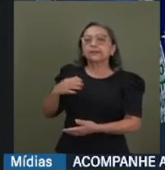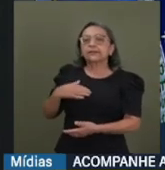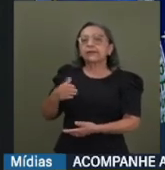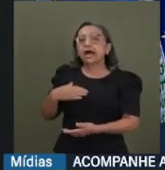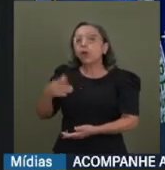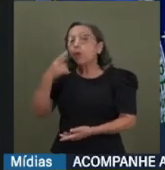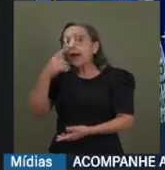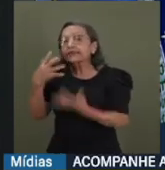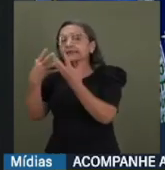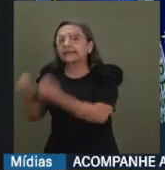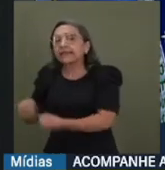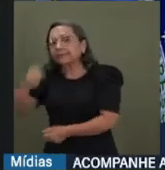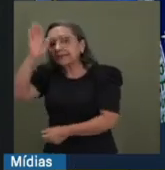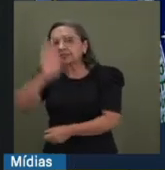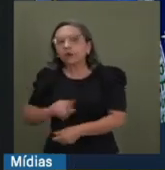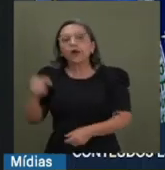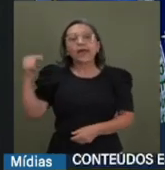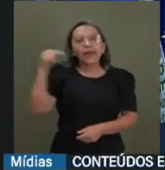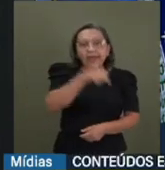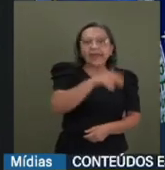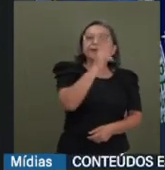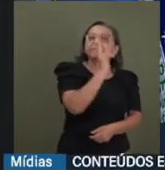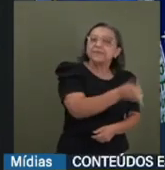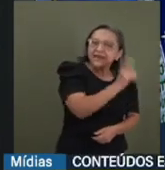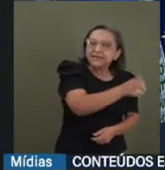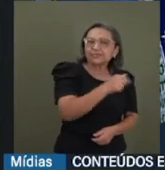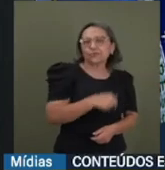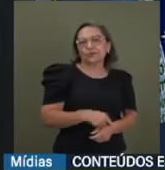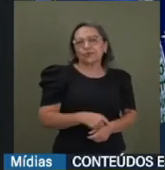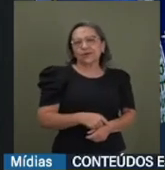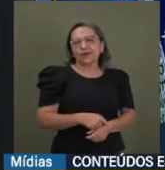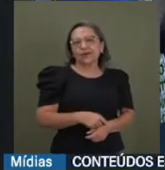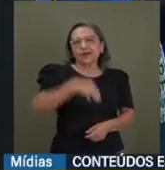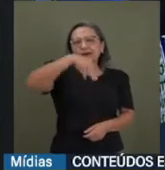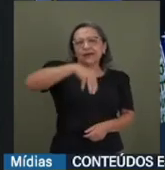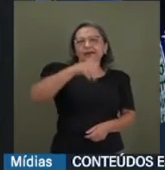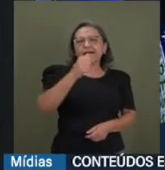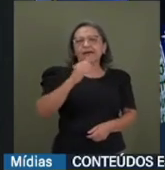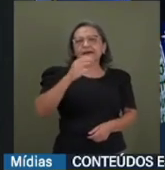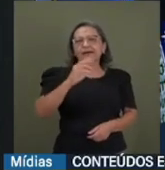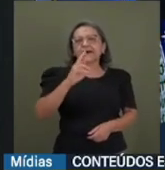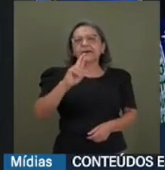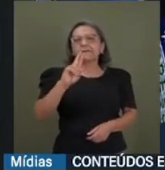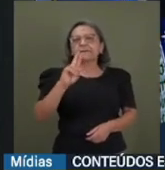Macron. Isso nos interessava, que eles